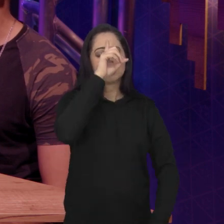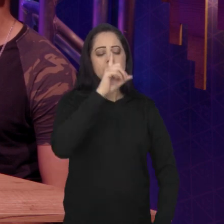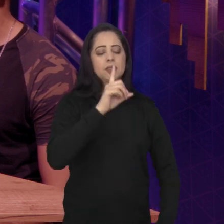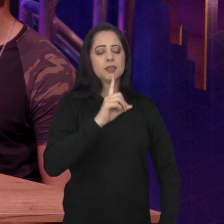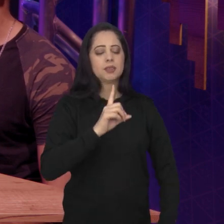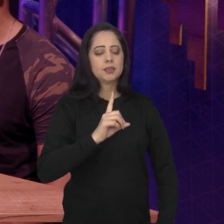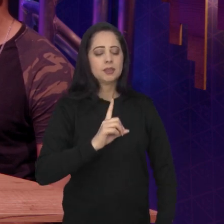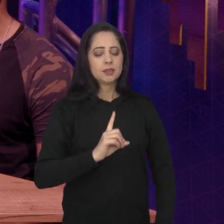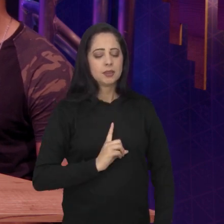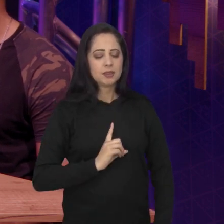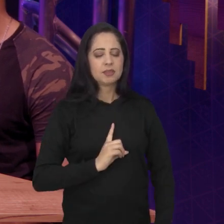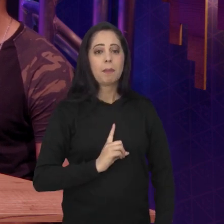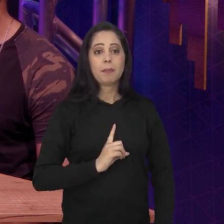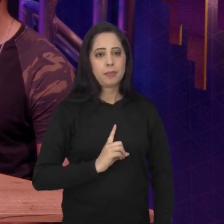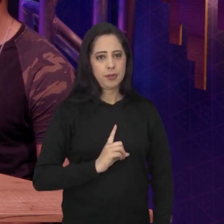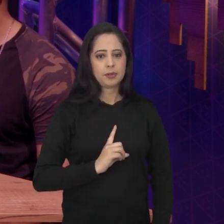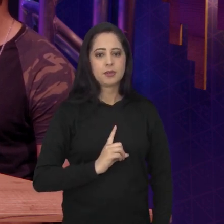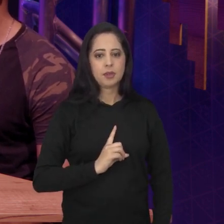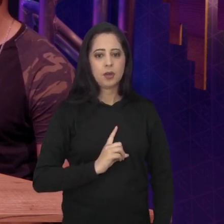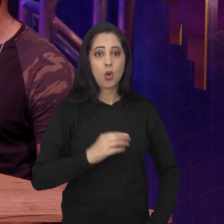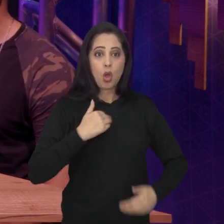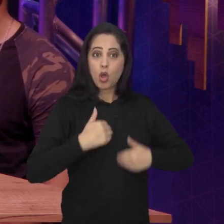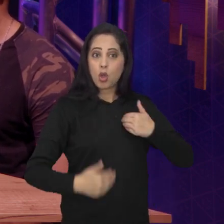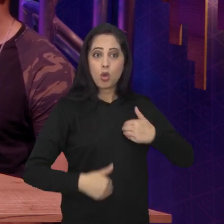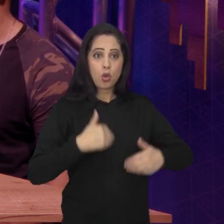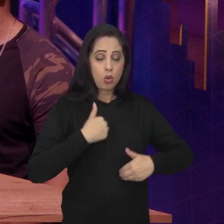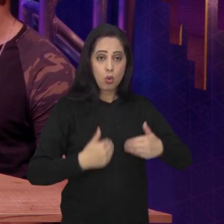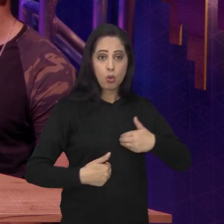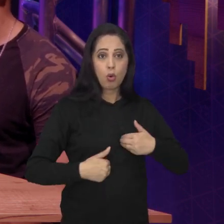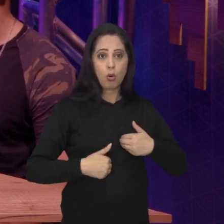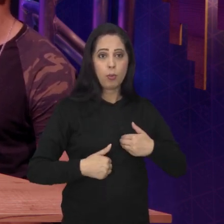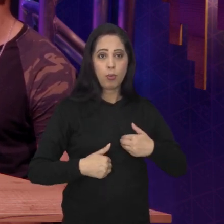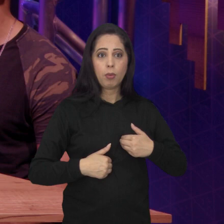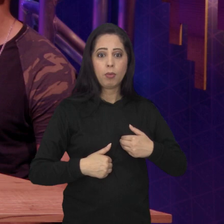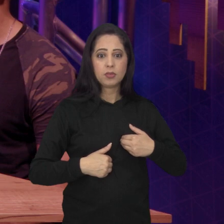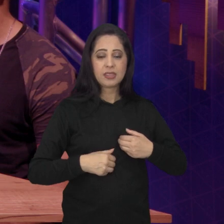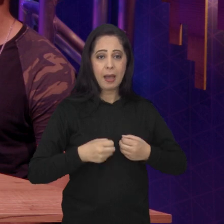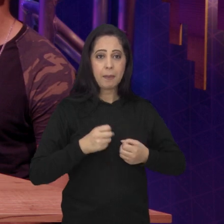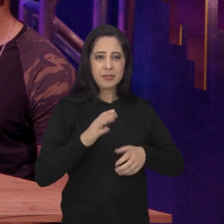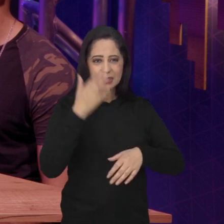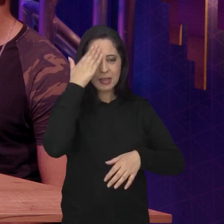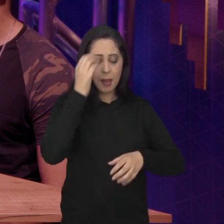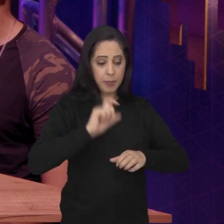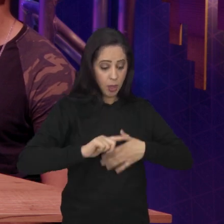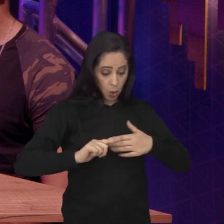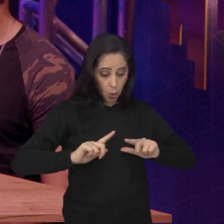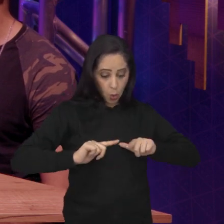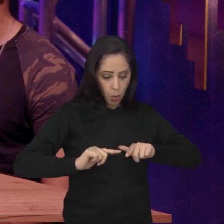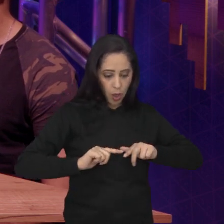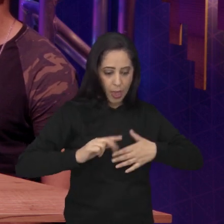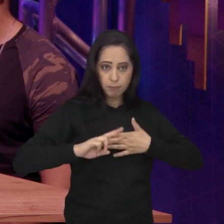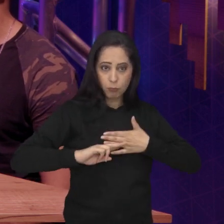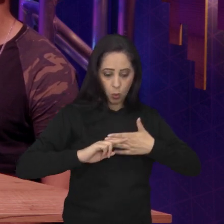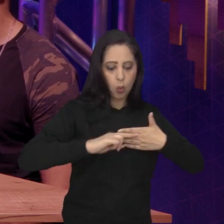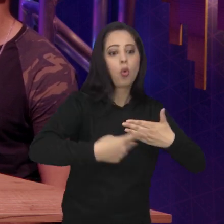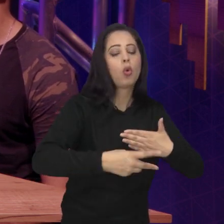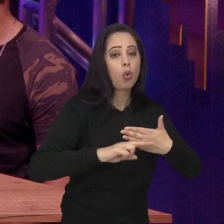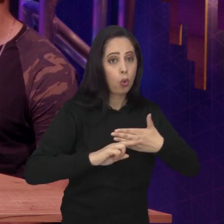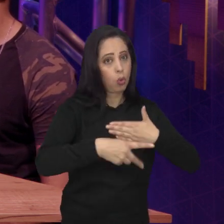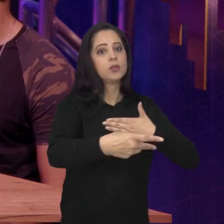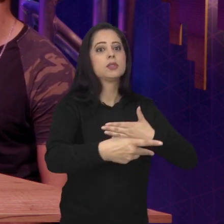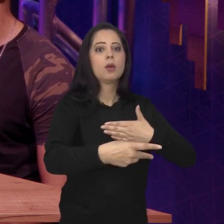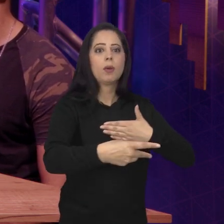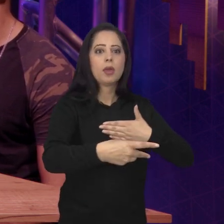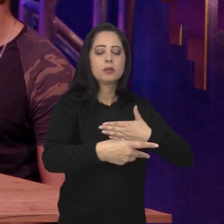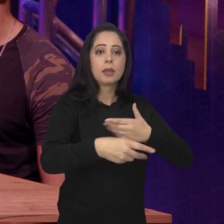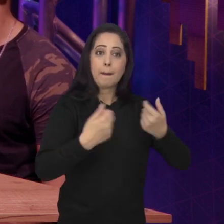assim, essa pessoa passa por situações muito difíceis e o seu corpo simplesmente fala, né, não, você vai precisar parar,